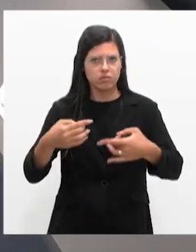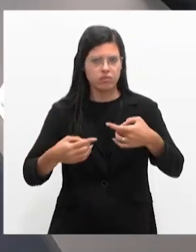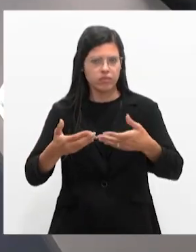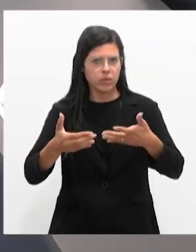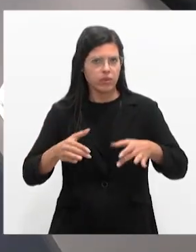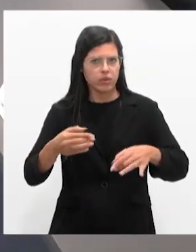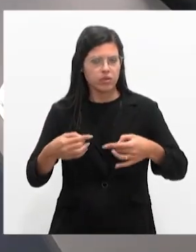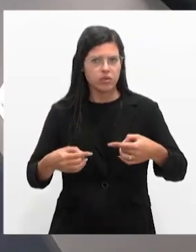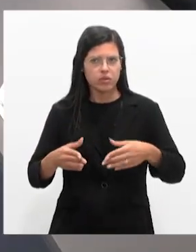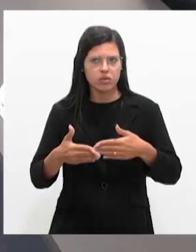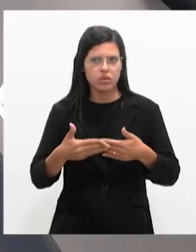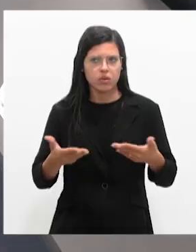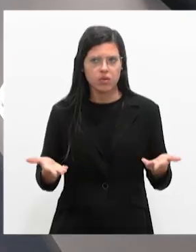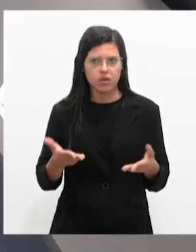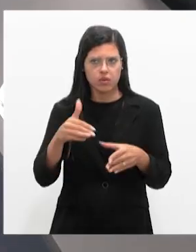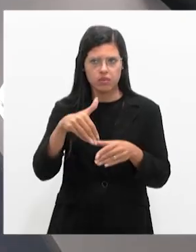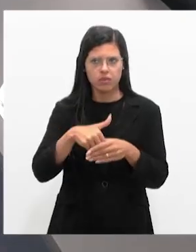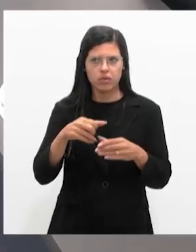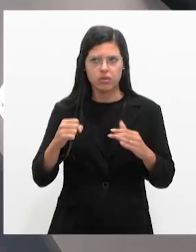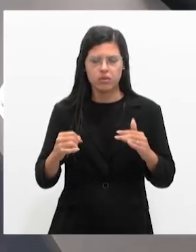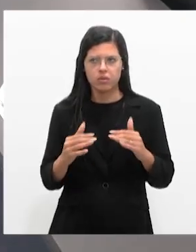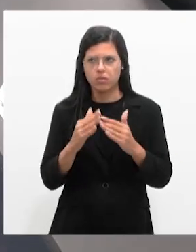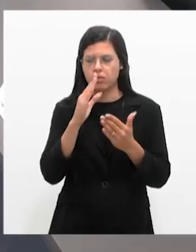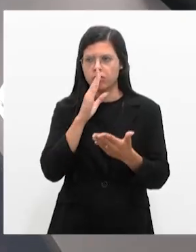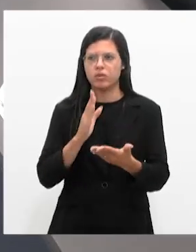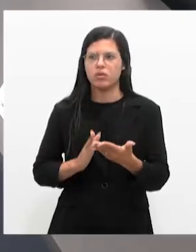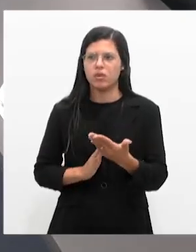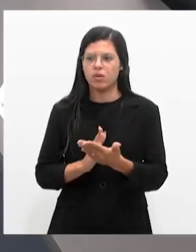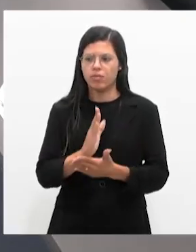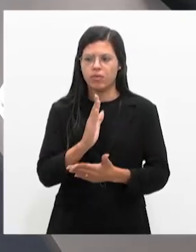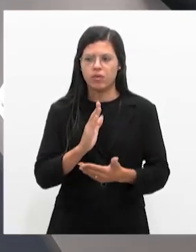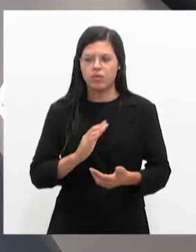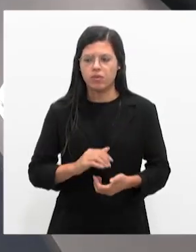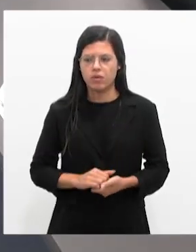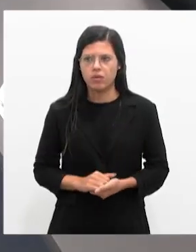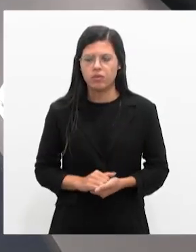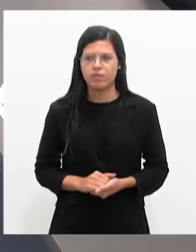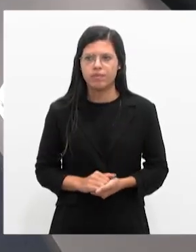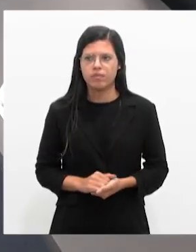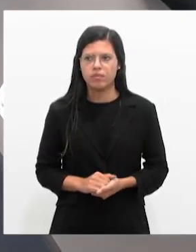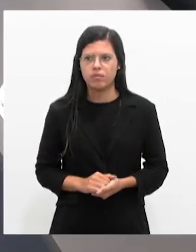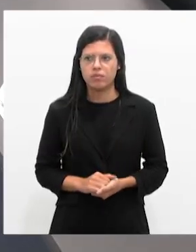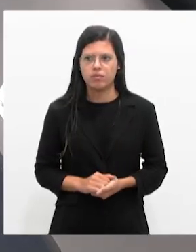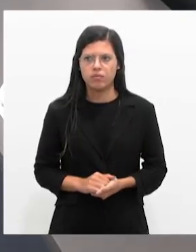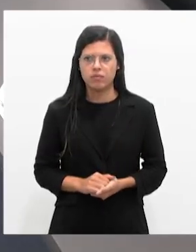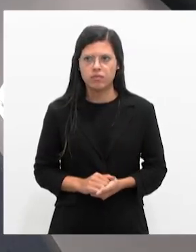discutir, encerrada a discussão, em votação, os senhores que aprovam permaneçam como estão, aprovado.